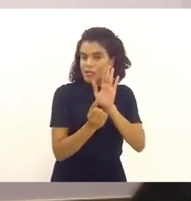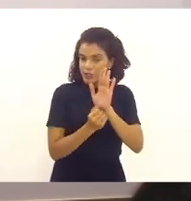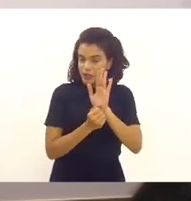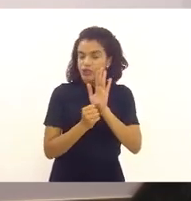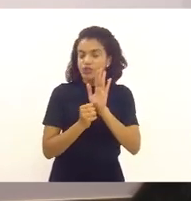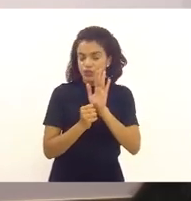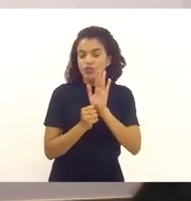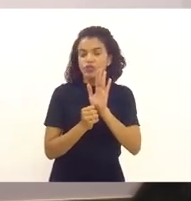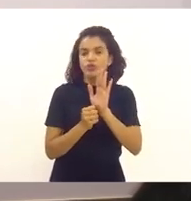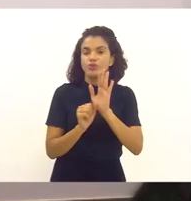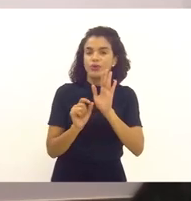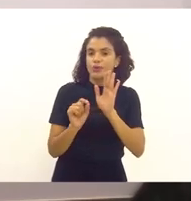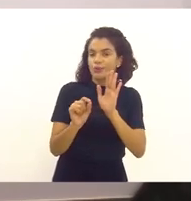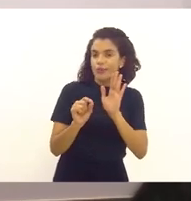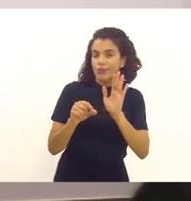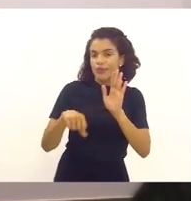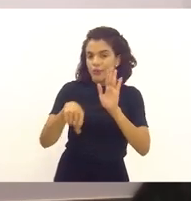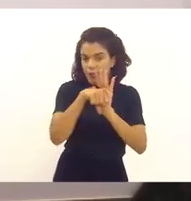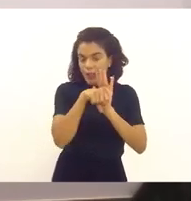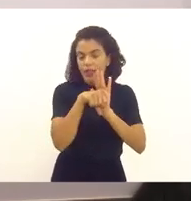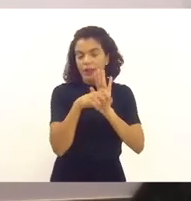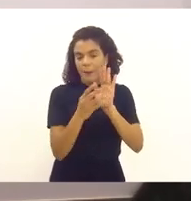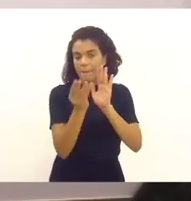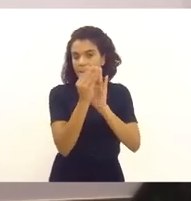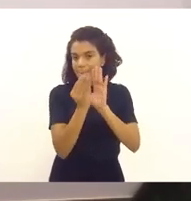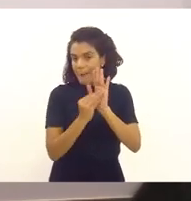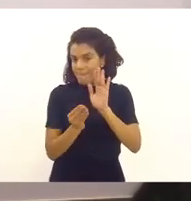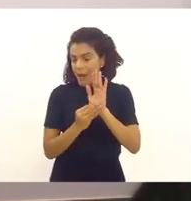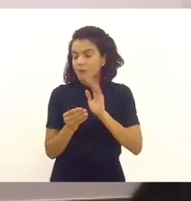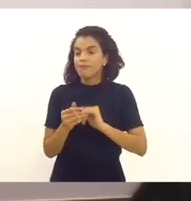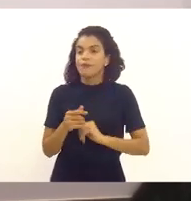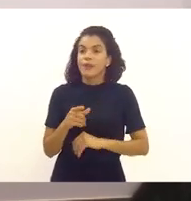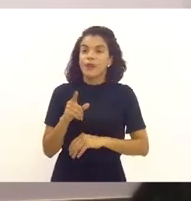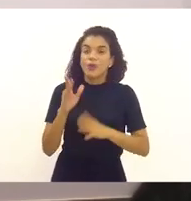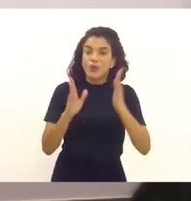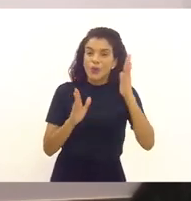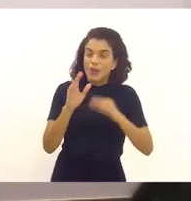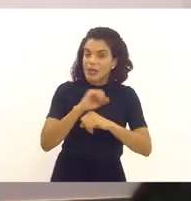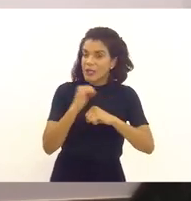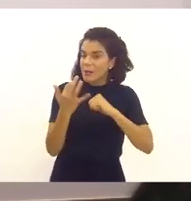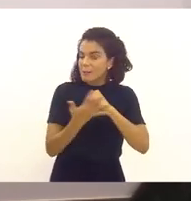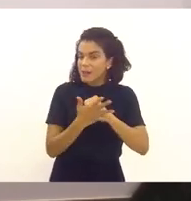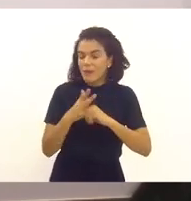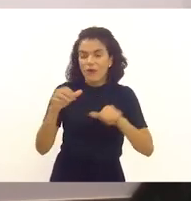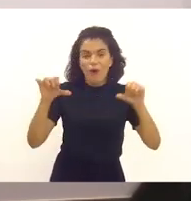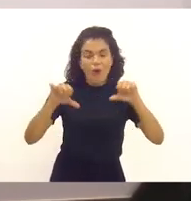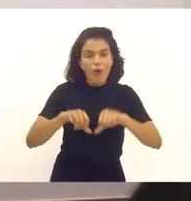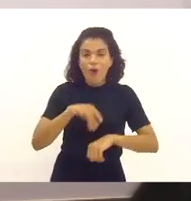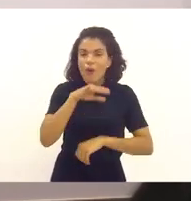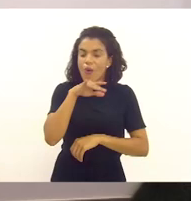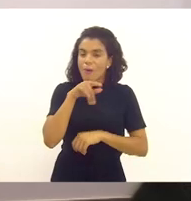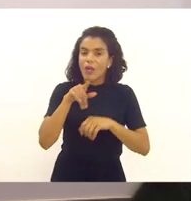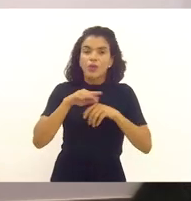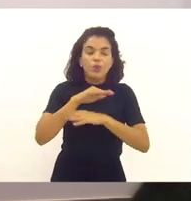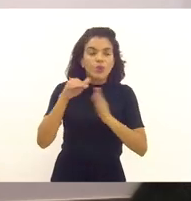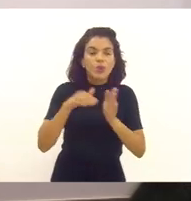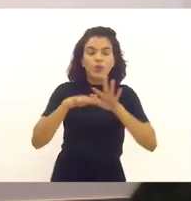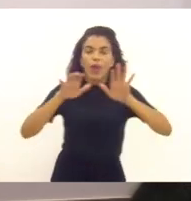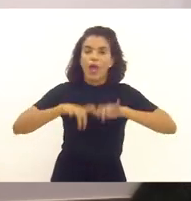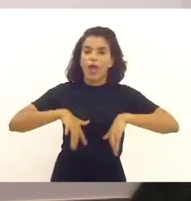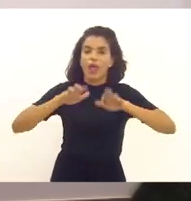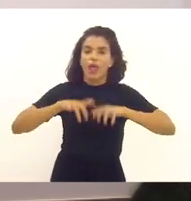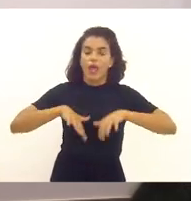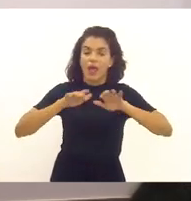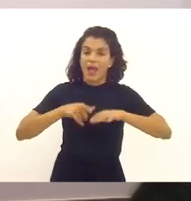e o judiciário dá ou não aquela medida com a pandemia isso ficou tudo eletrônico antes da pandemia era